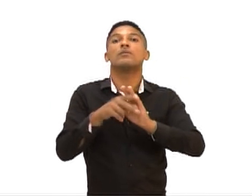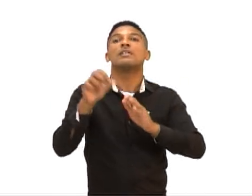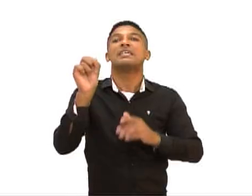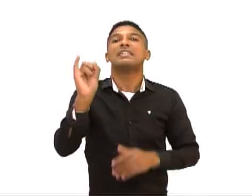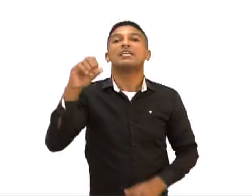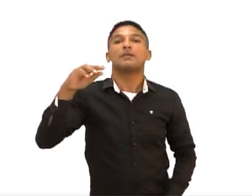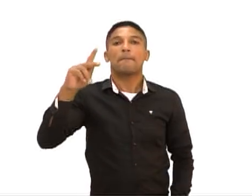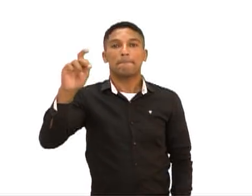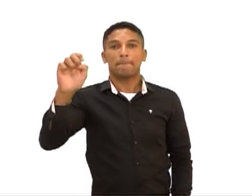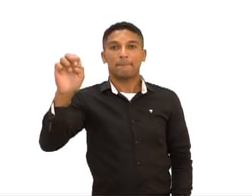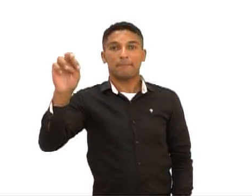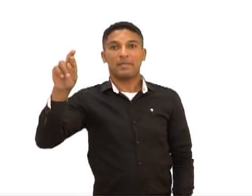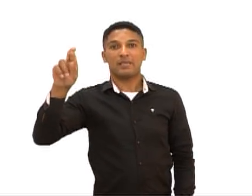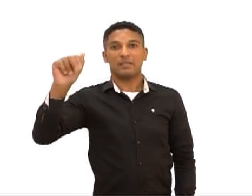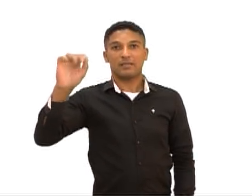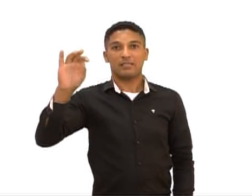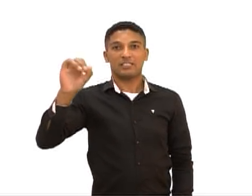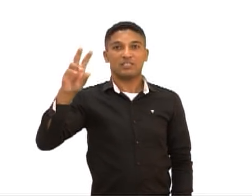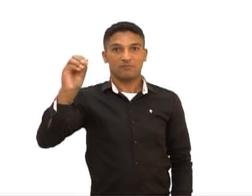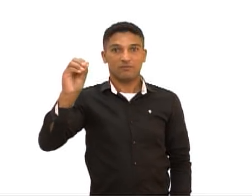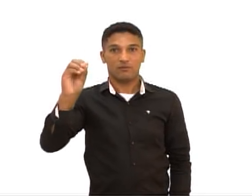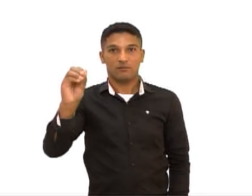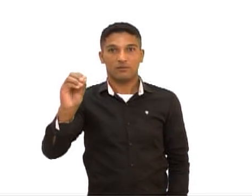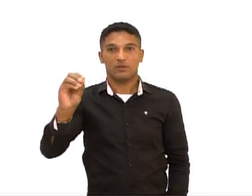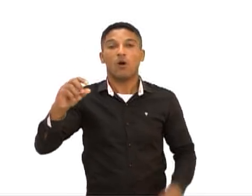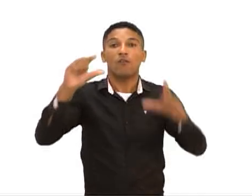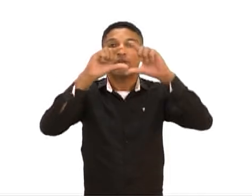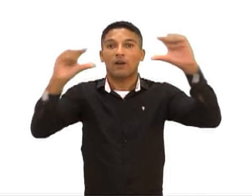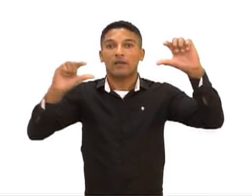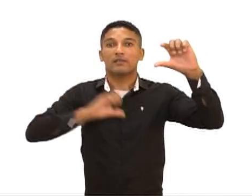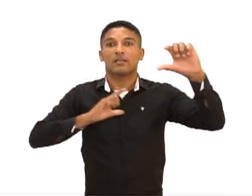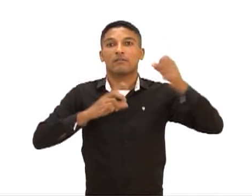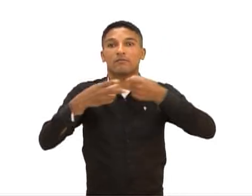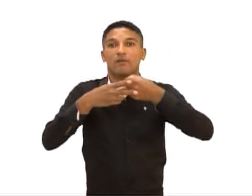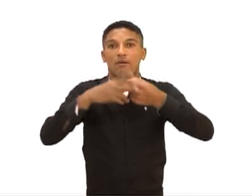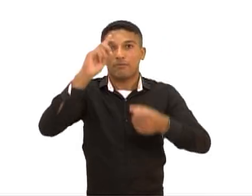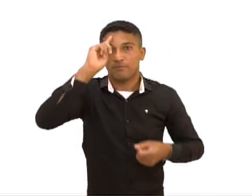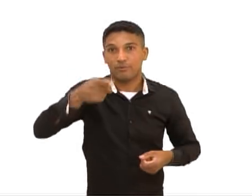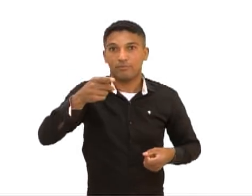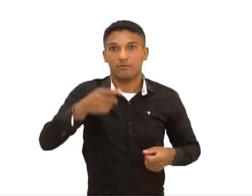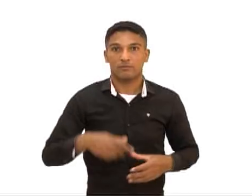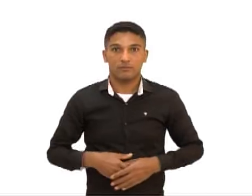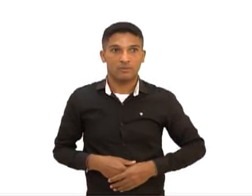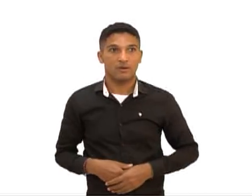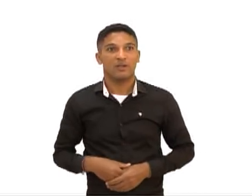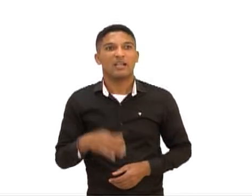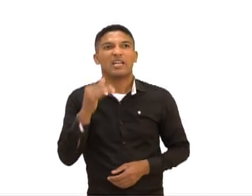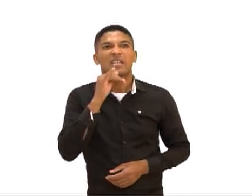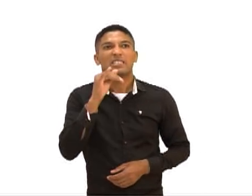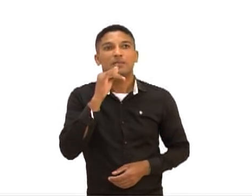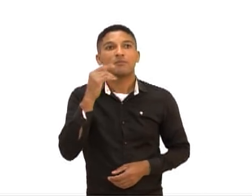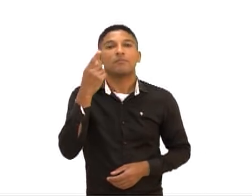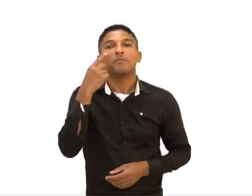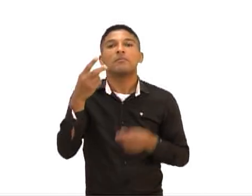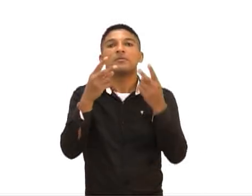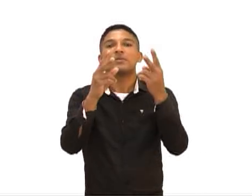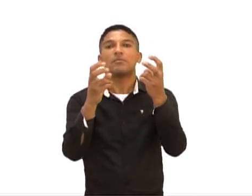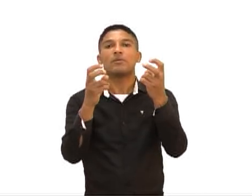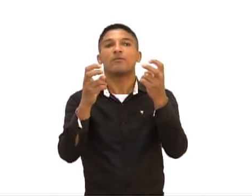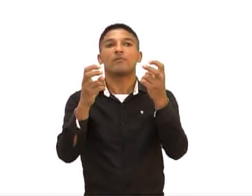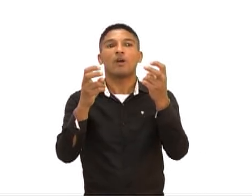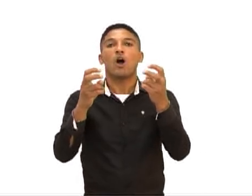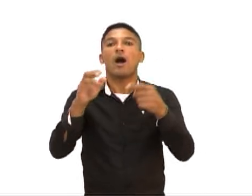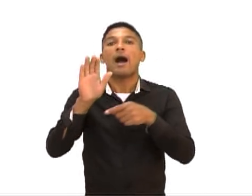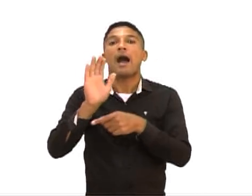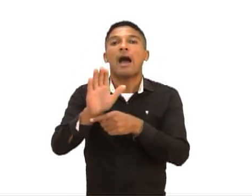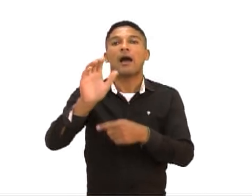ajudar, já no início da frase, ajude um brinquedo. Então, a gente tem que esse verbo ele está no modo imperativo afirmativo.